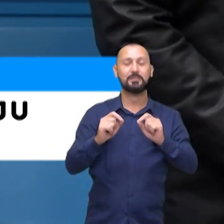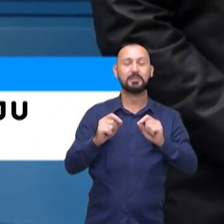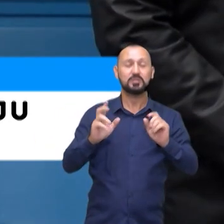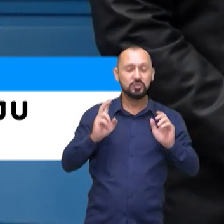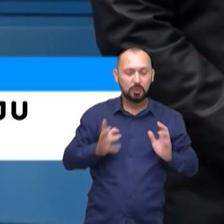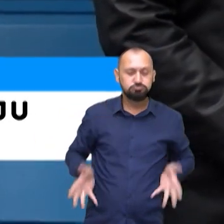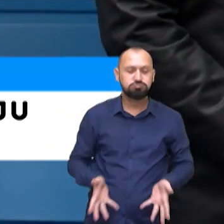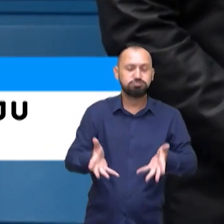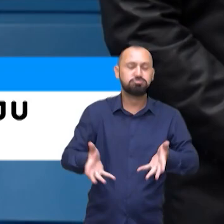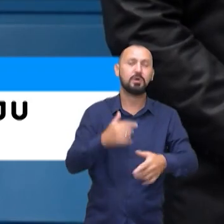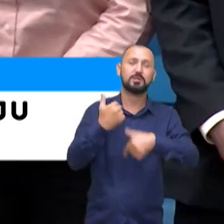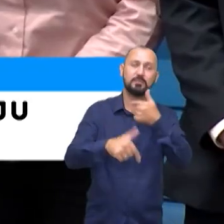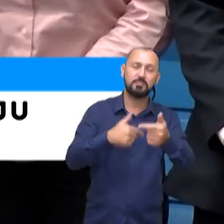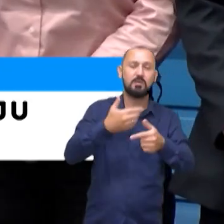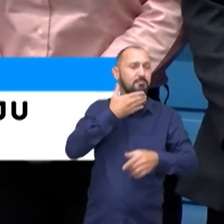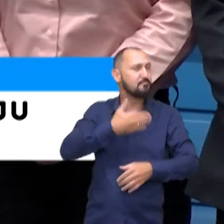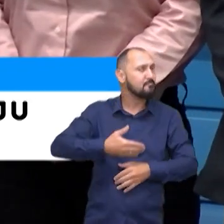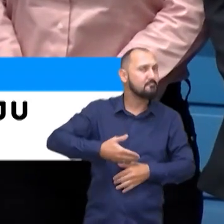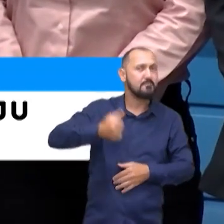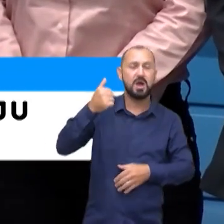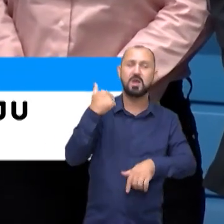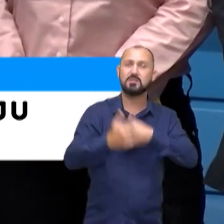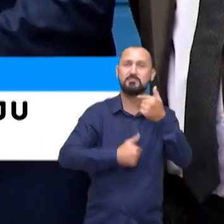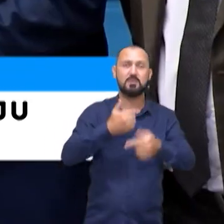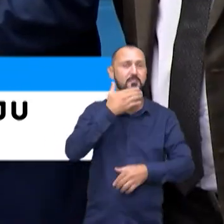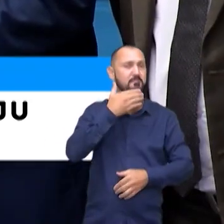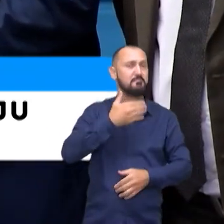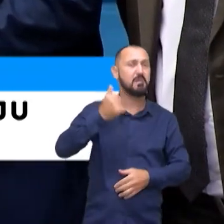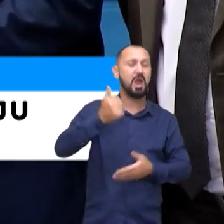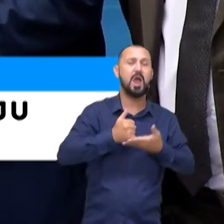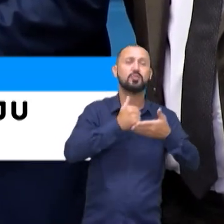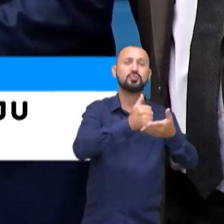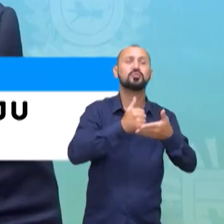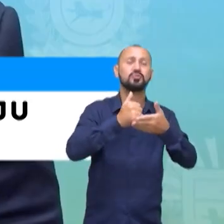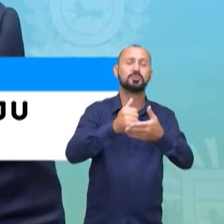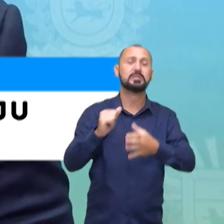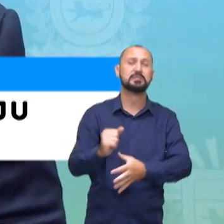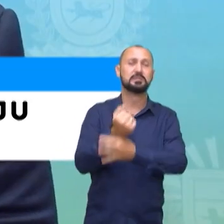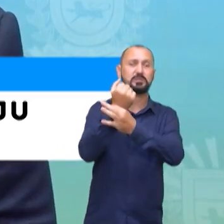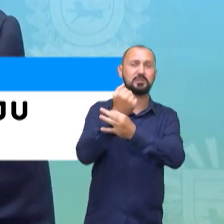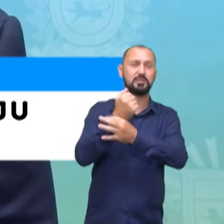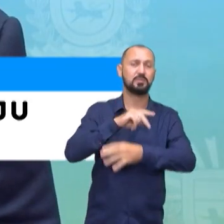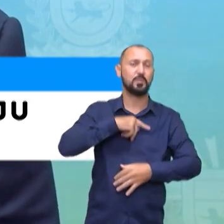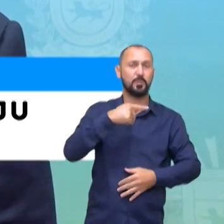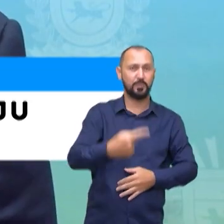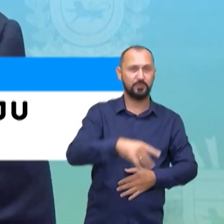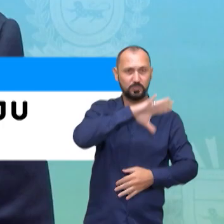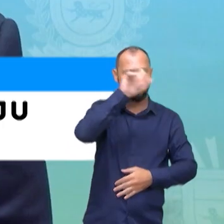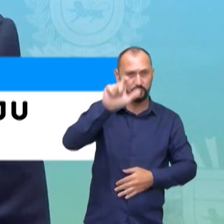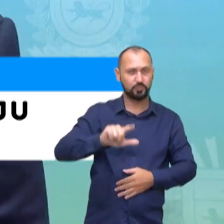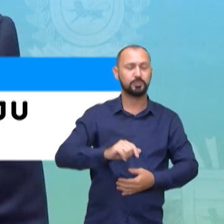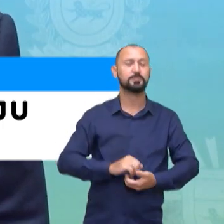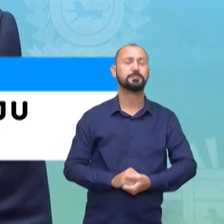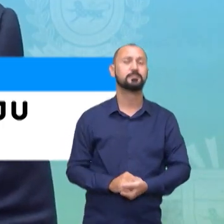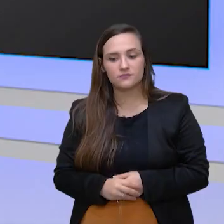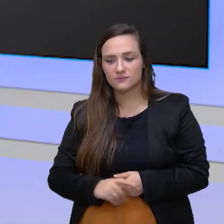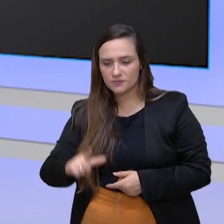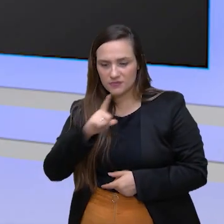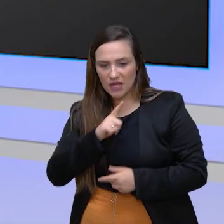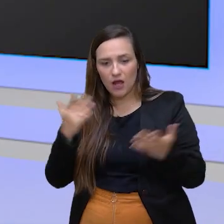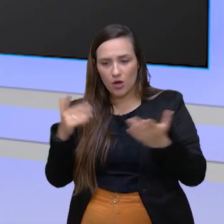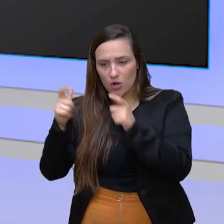um incentivo para que a gente continue a se aperfeiçoar e a trabalhar cada vez melhor, trazendo mais segurança para o povo